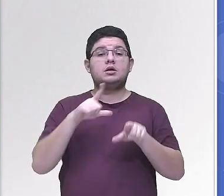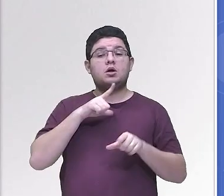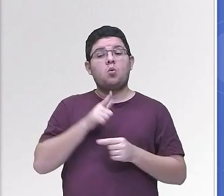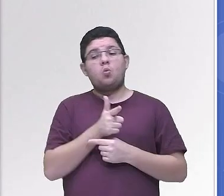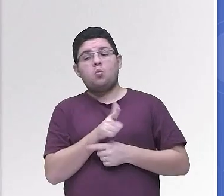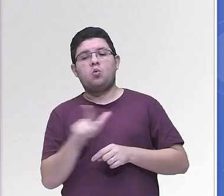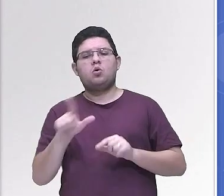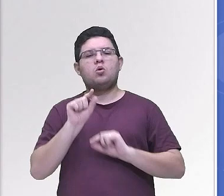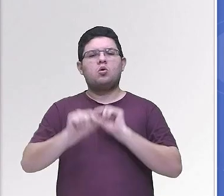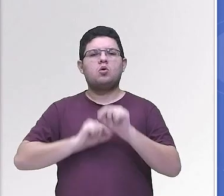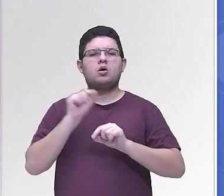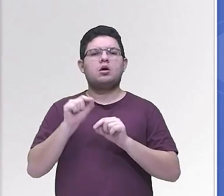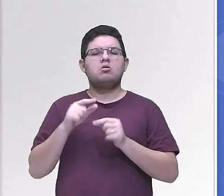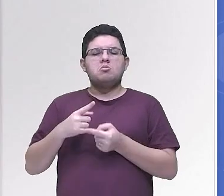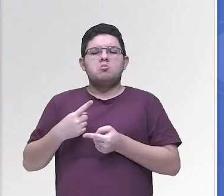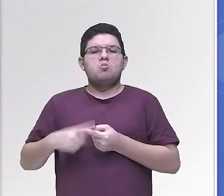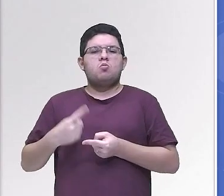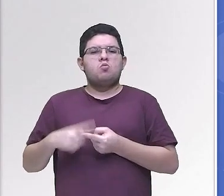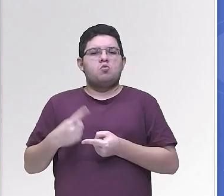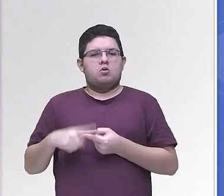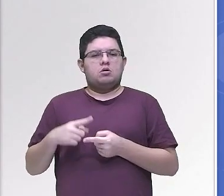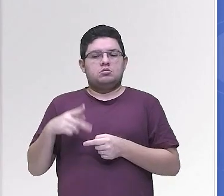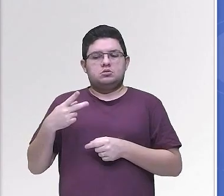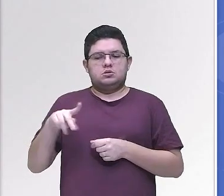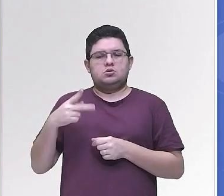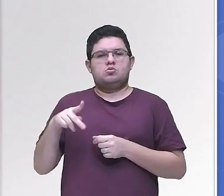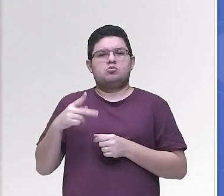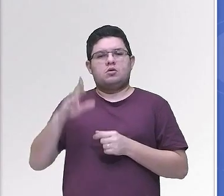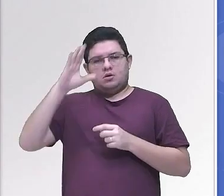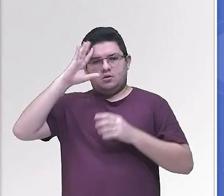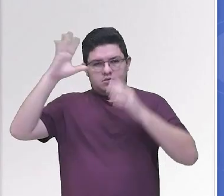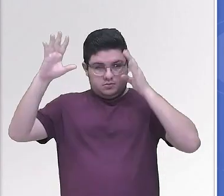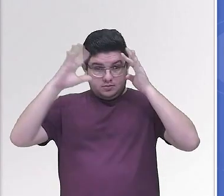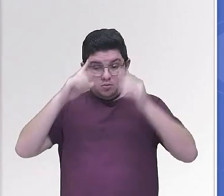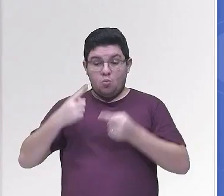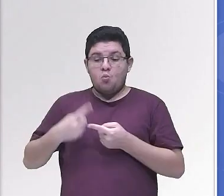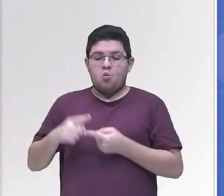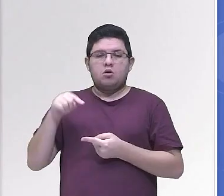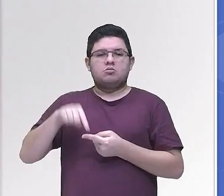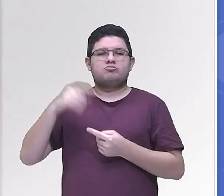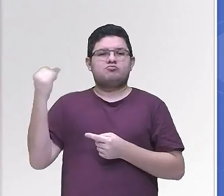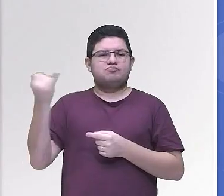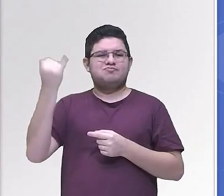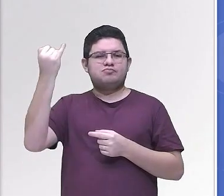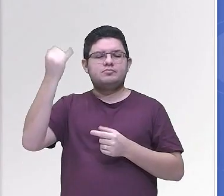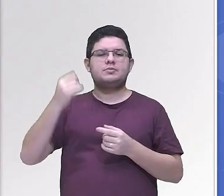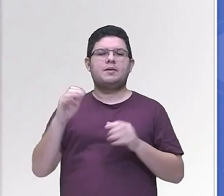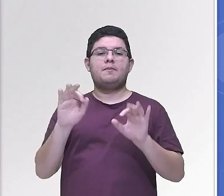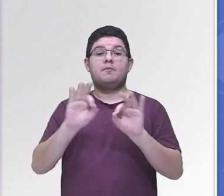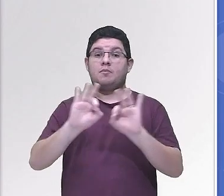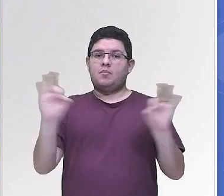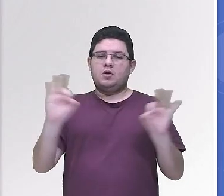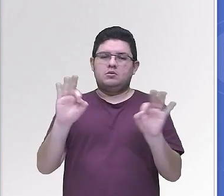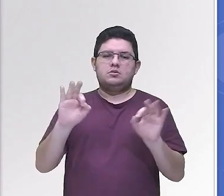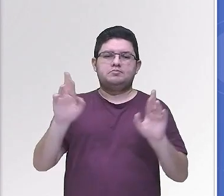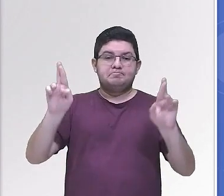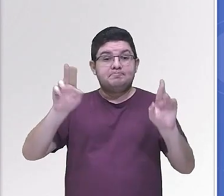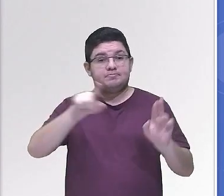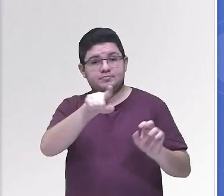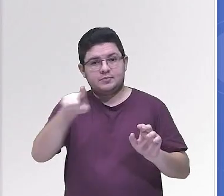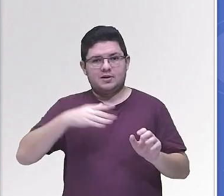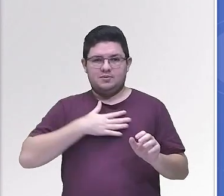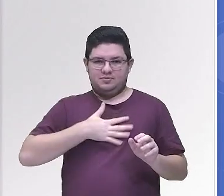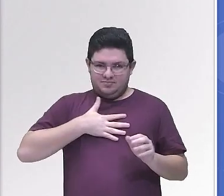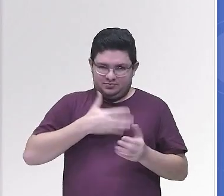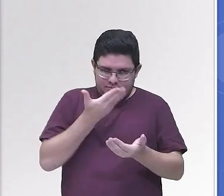próprio porquê. O porquê é fundamental. Perfeito, gente? Eu espero que vocês tenham gostado da nossa aula